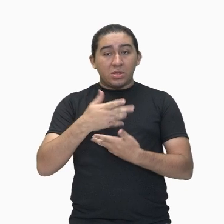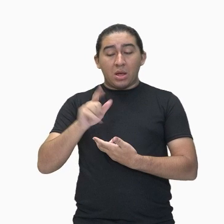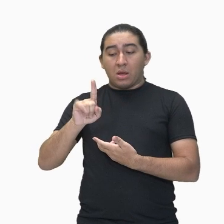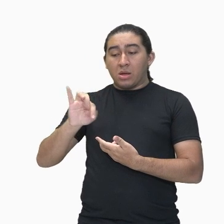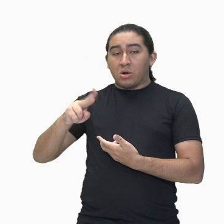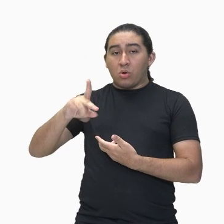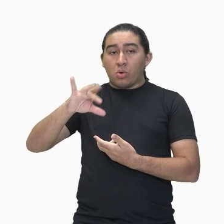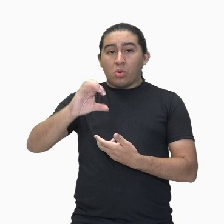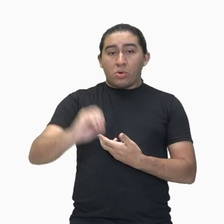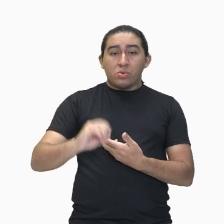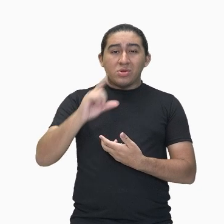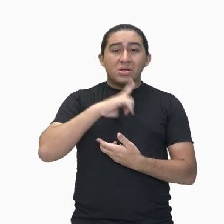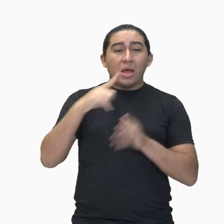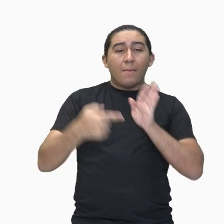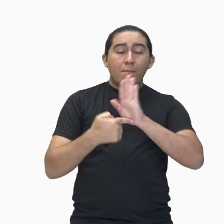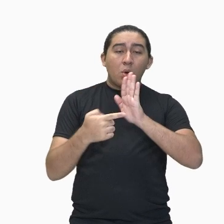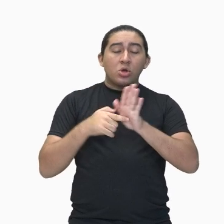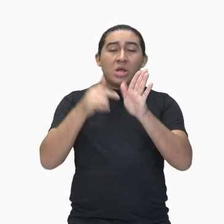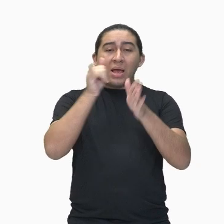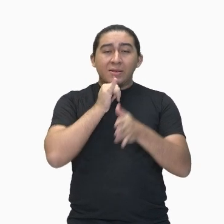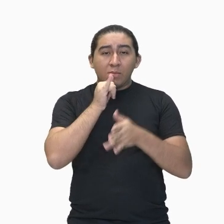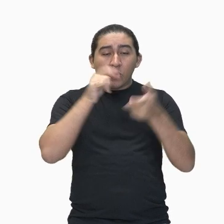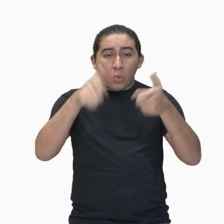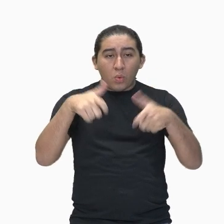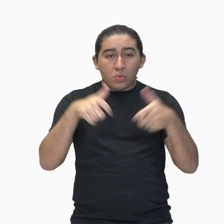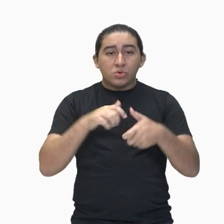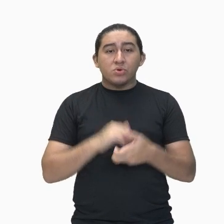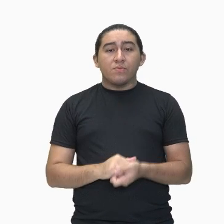Matos está bem exemplificada. Olha aí.